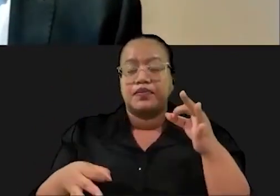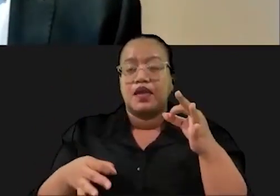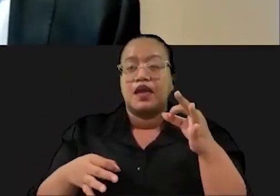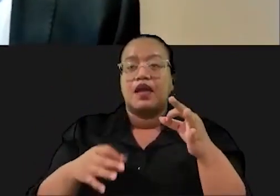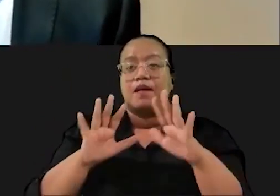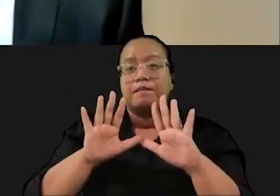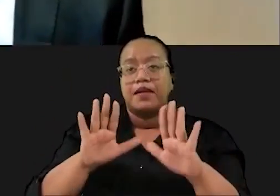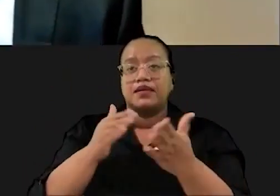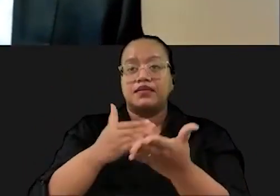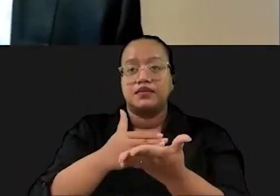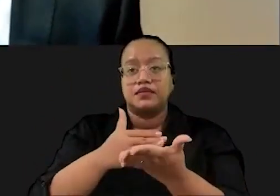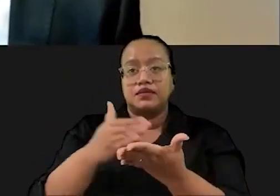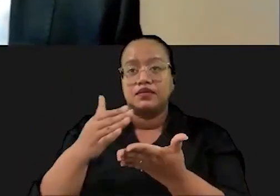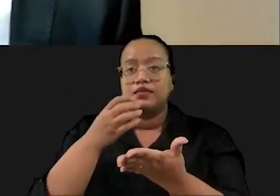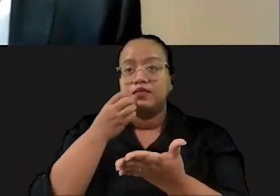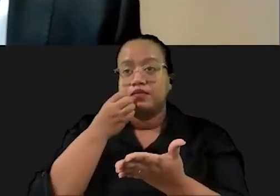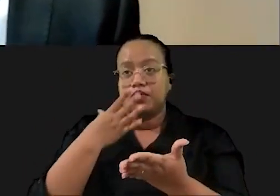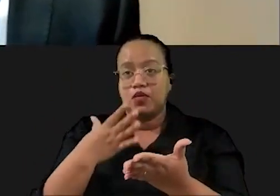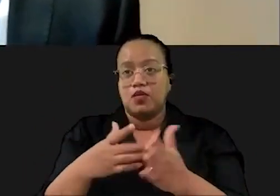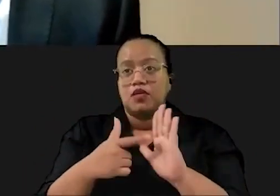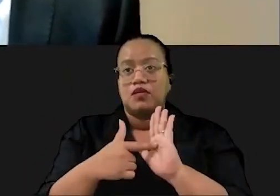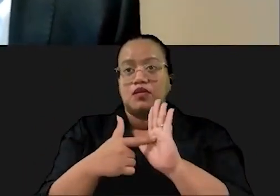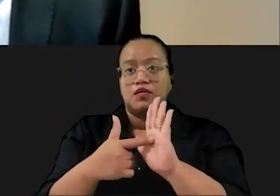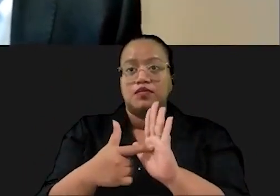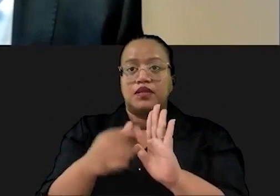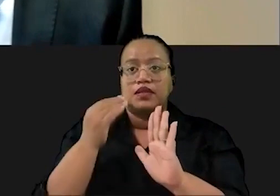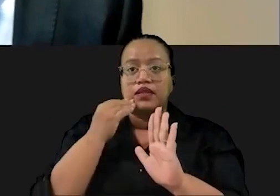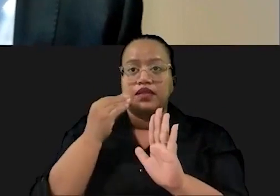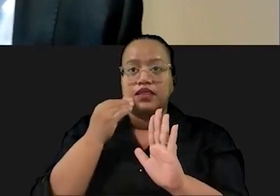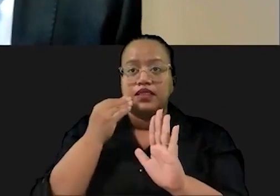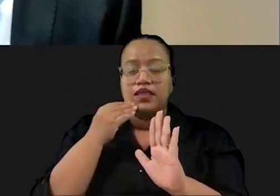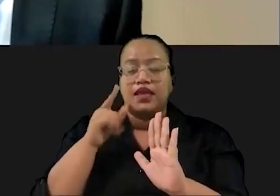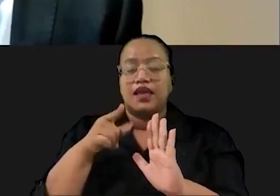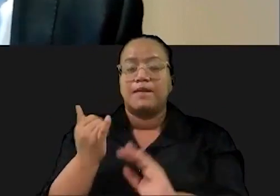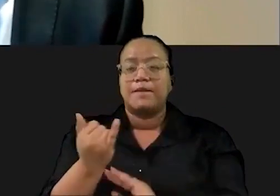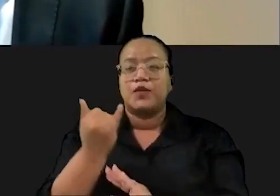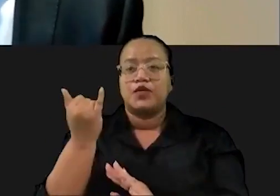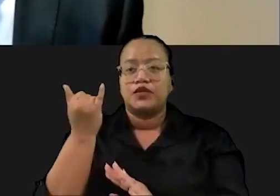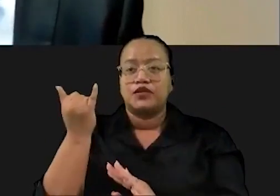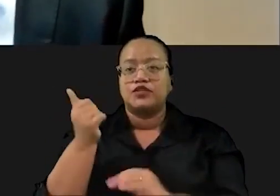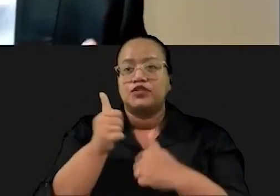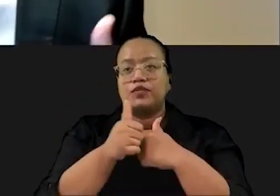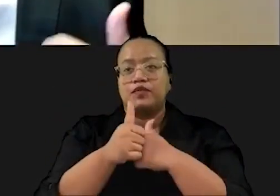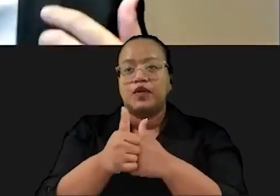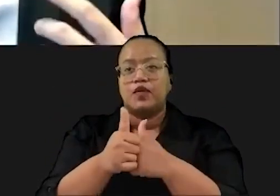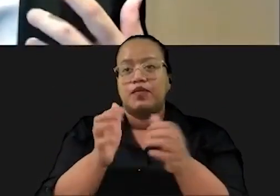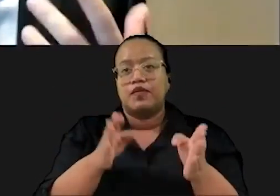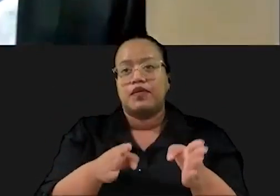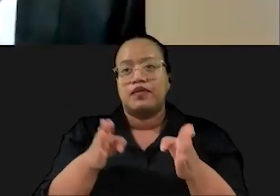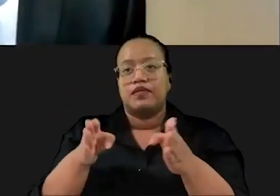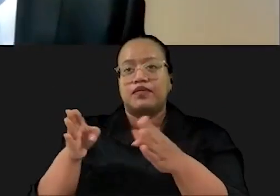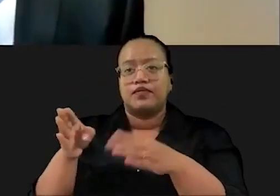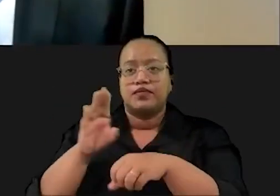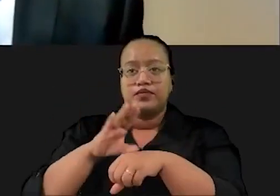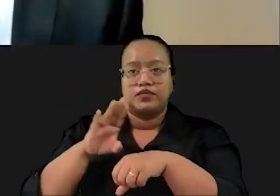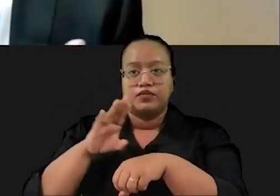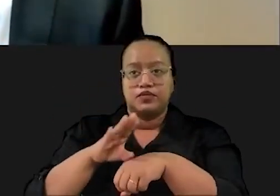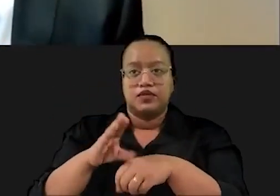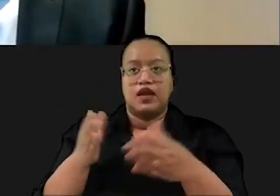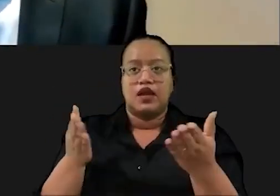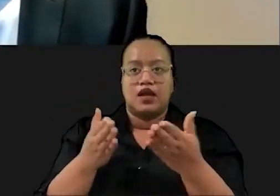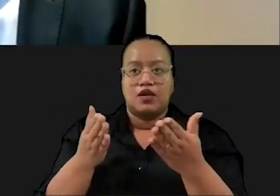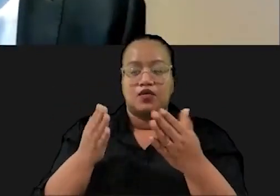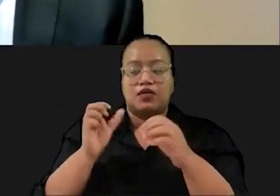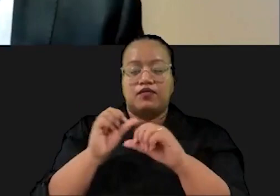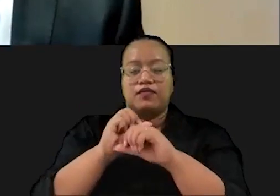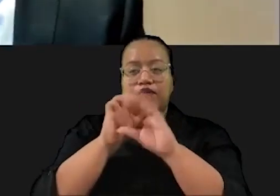que é essencial para acompanhar as outras etapas do curso, né? Agora, eu acho que vai ficar mais claro o que significam os fluxos, onde que